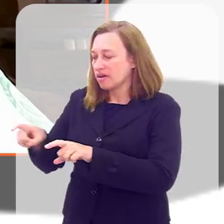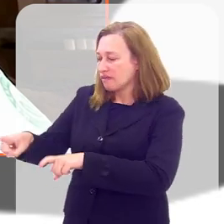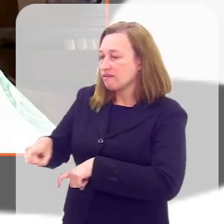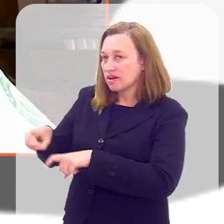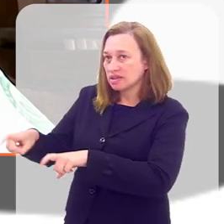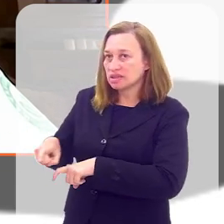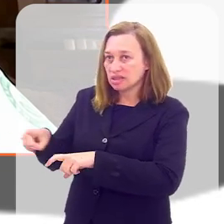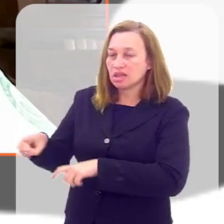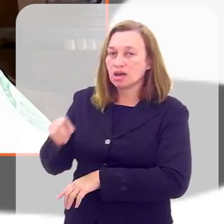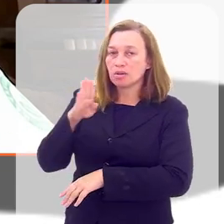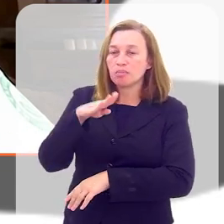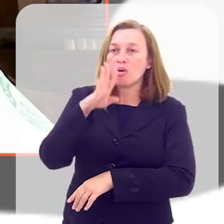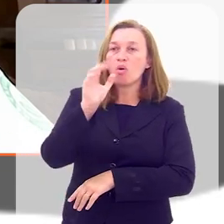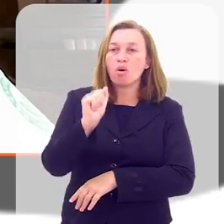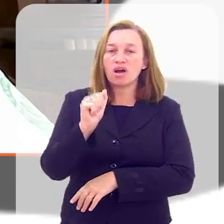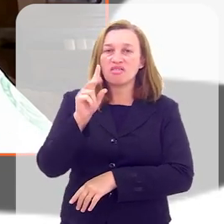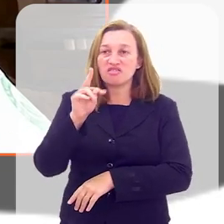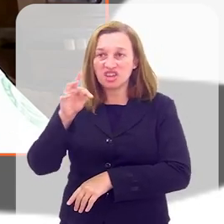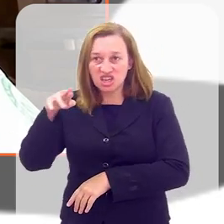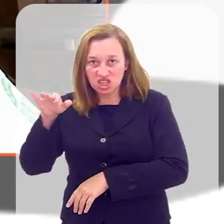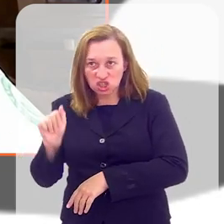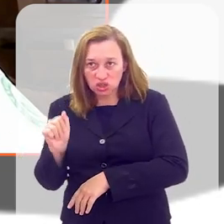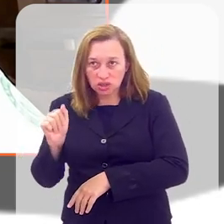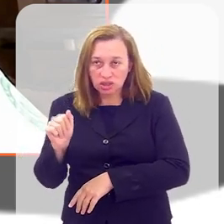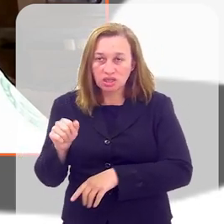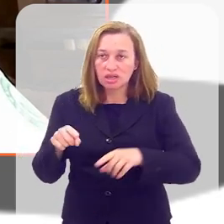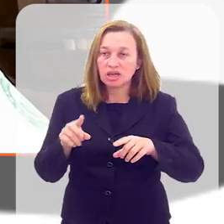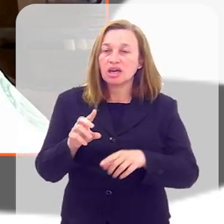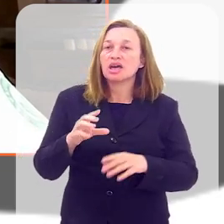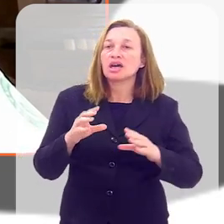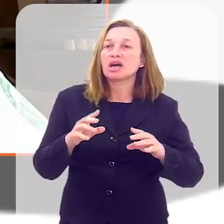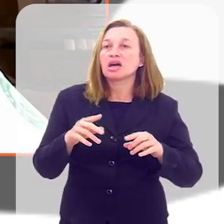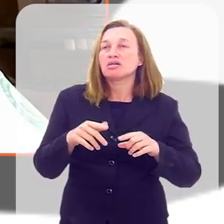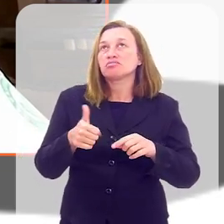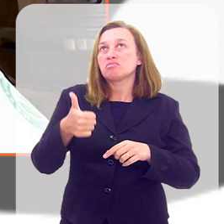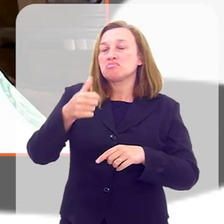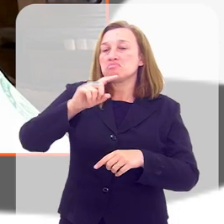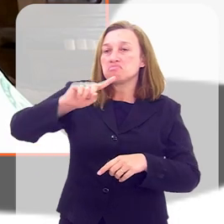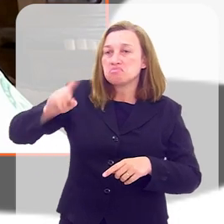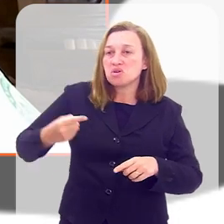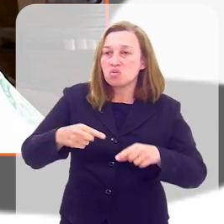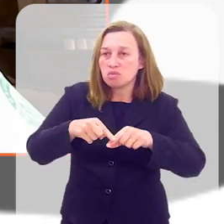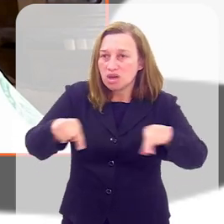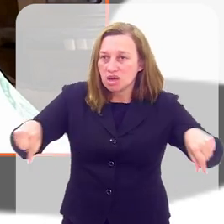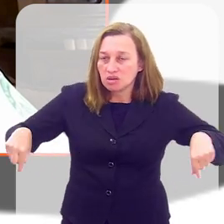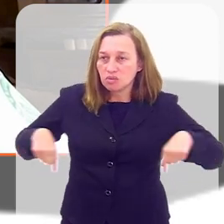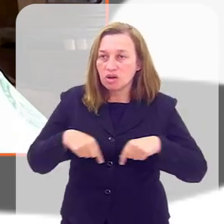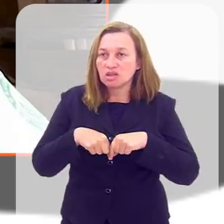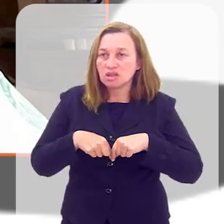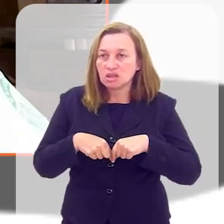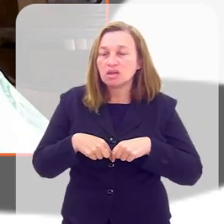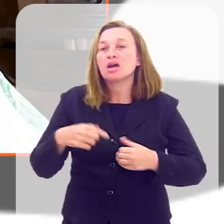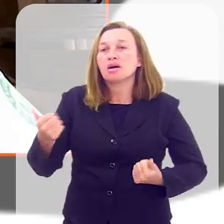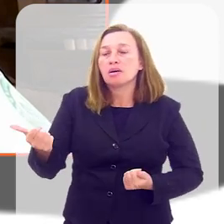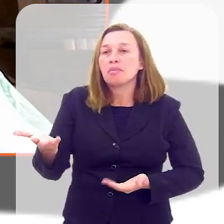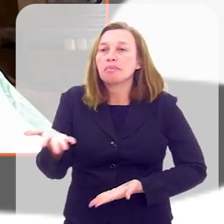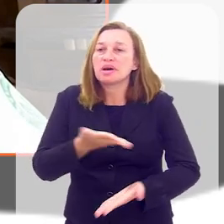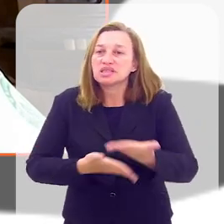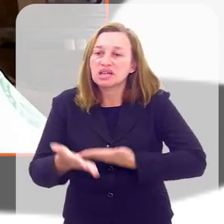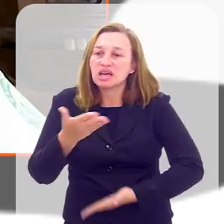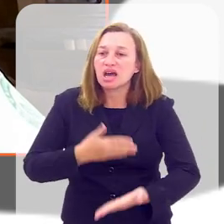uma fazenda Boa Vista interior de São Paulo casa de mil metros quadrados e fizemos casas em parceria com